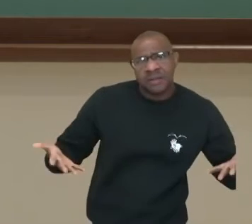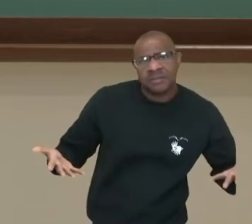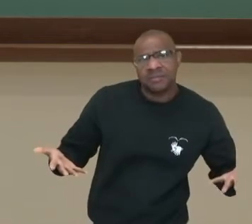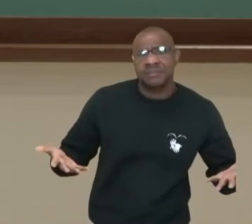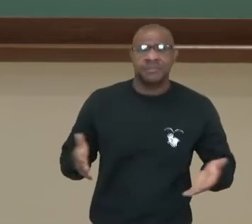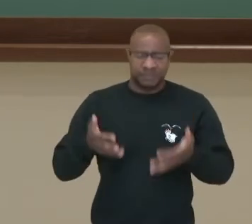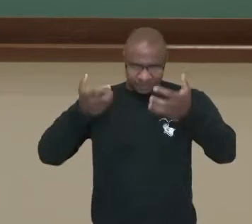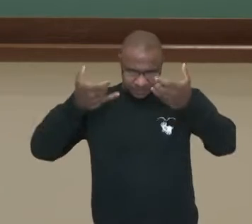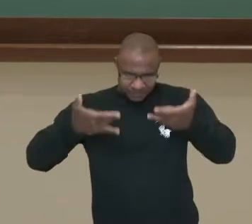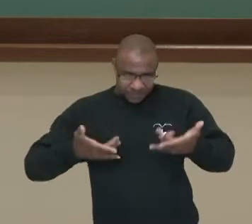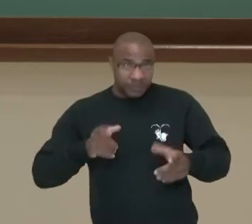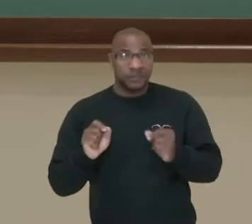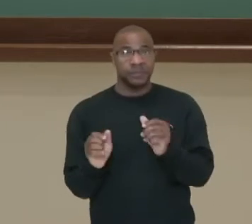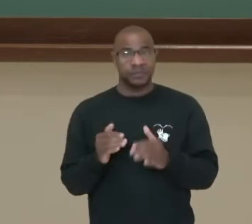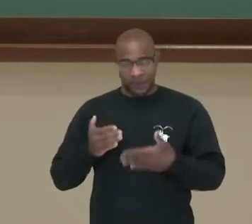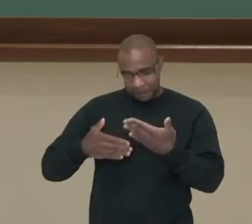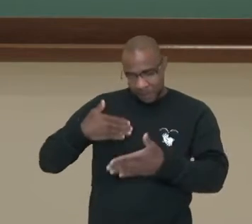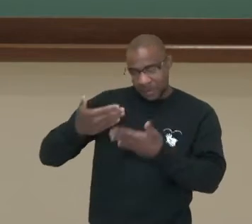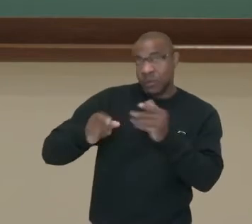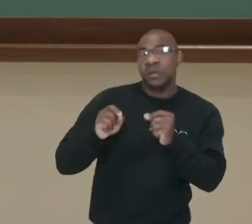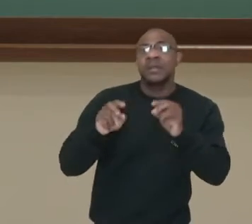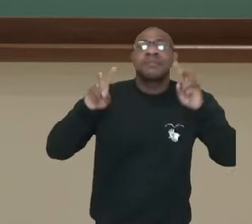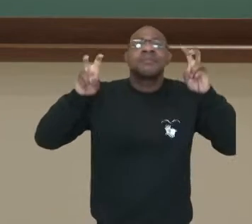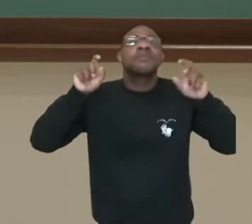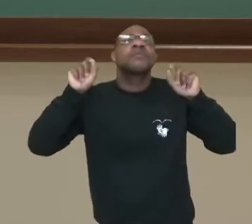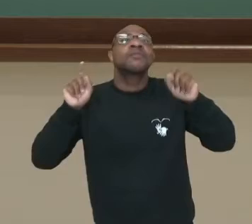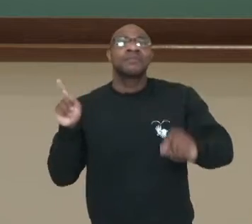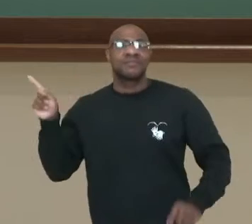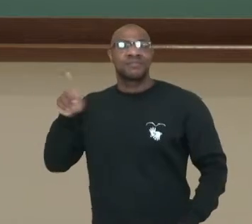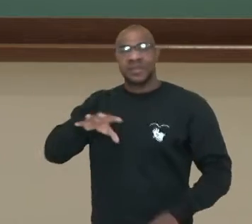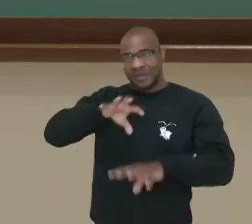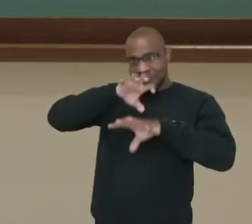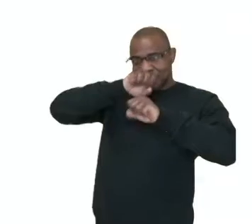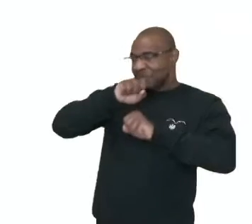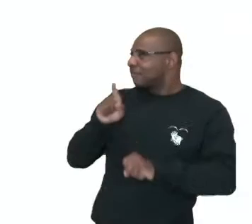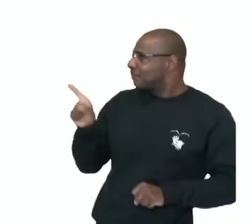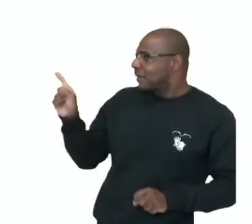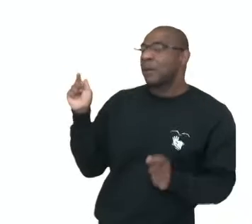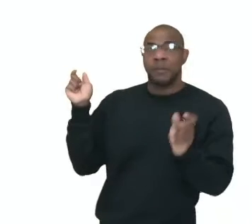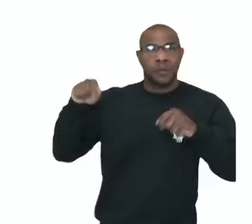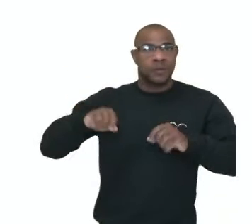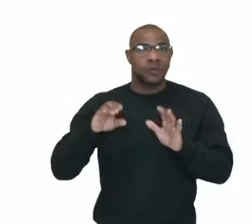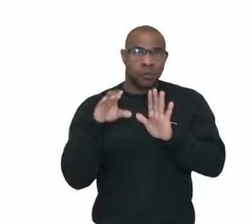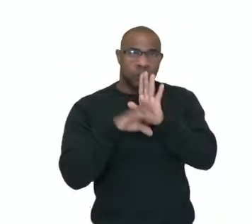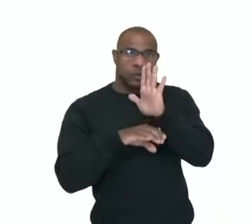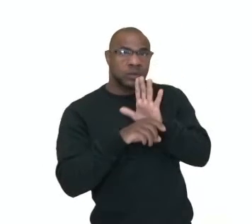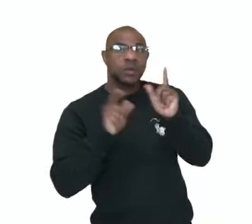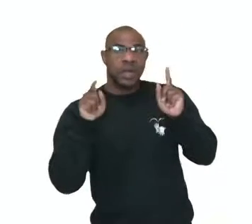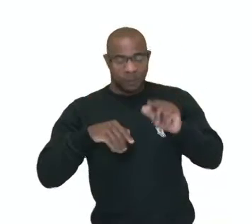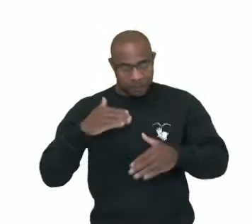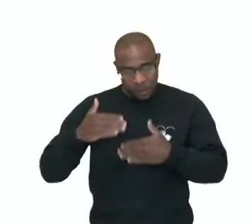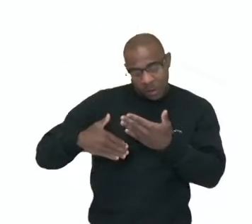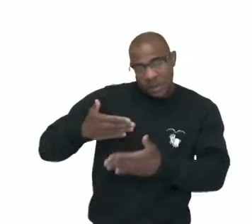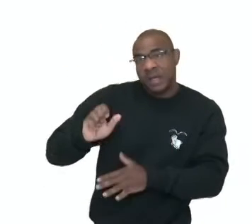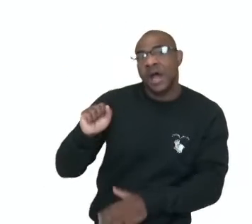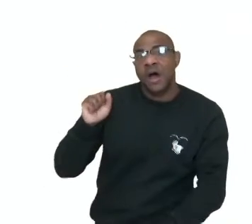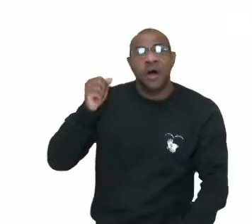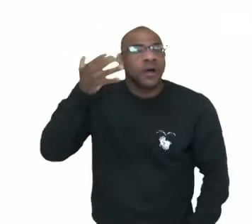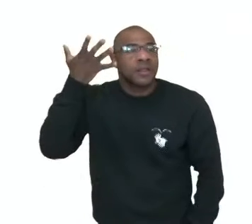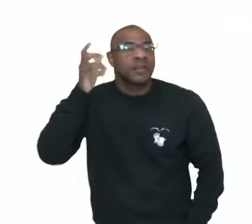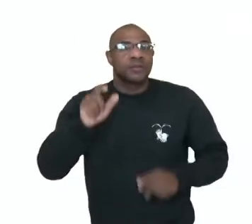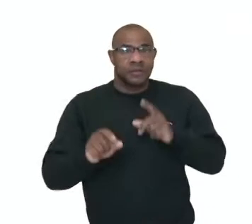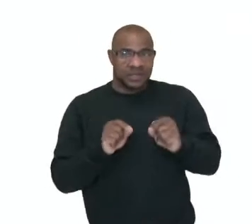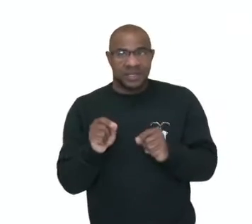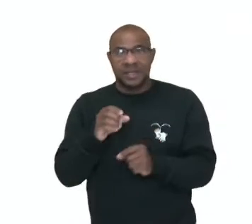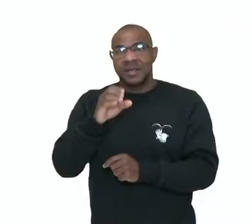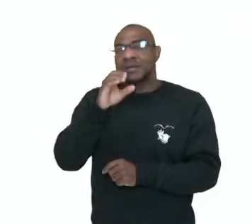Então vamos começar com o processo de respiração, né? Então a respiração, ela pode ser definida como um processo em que ocorre a troca